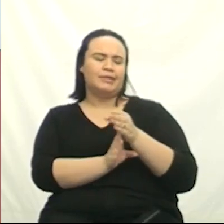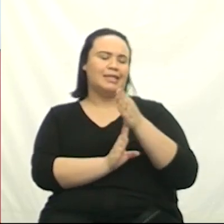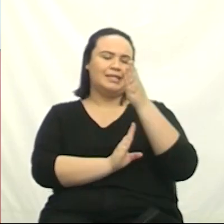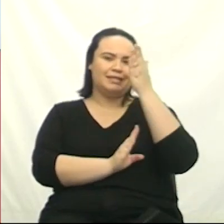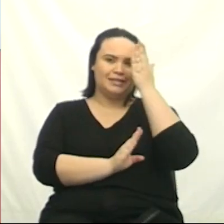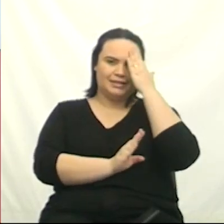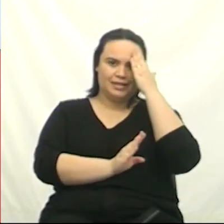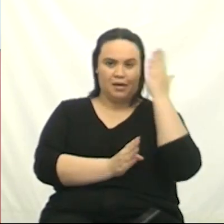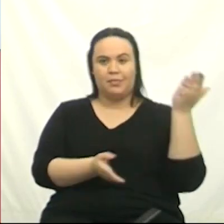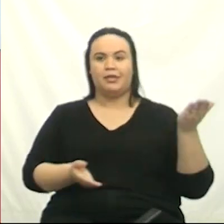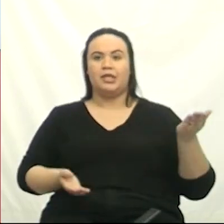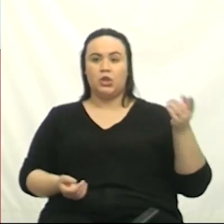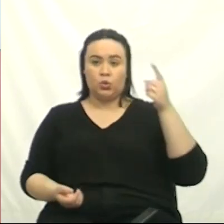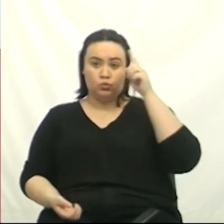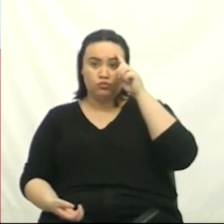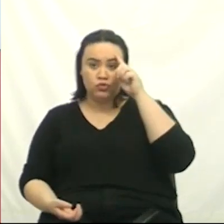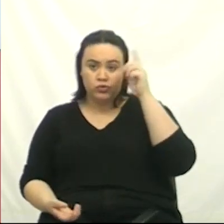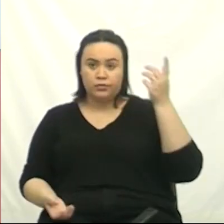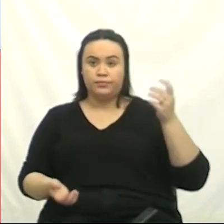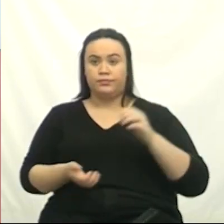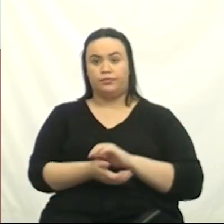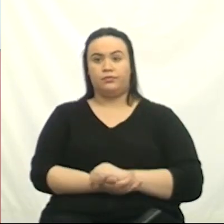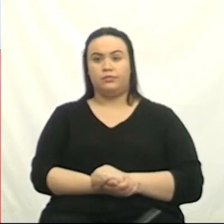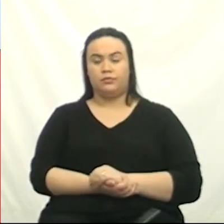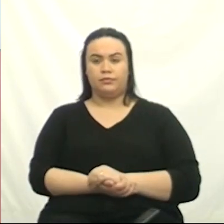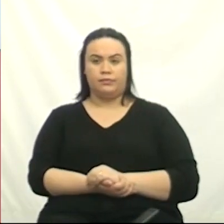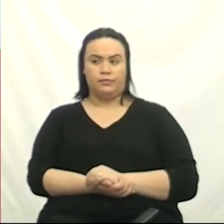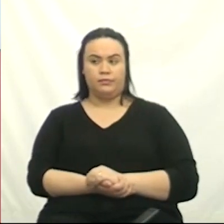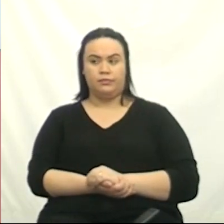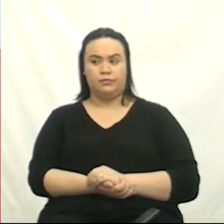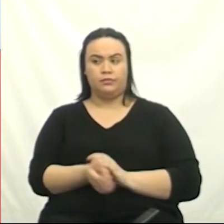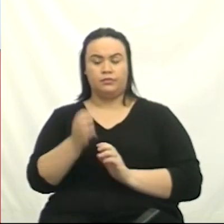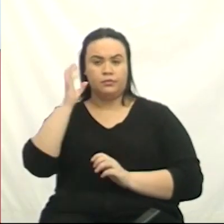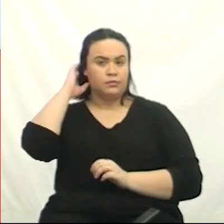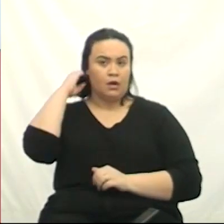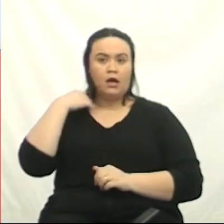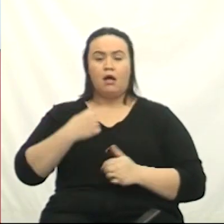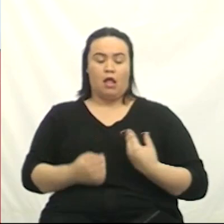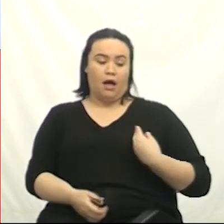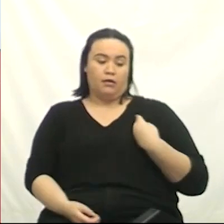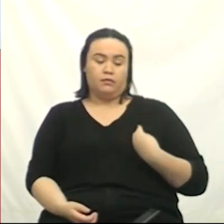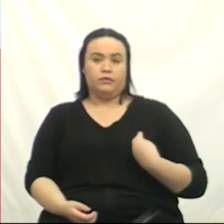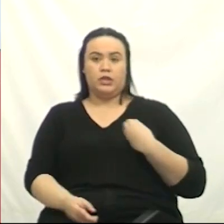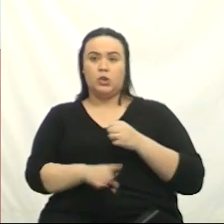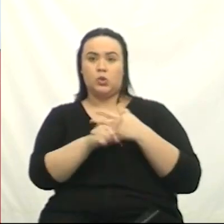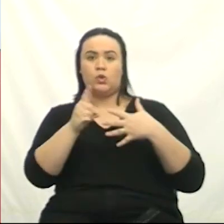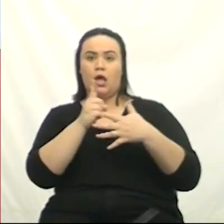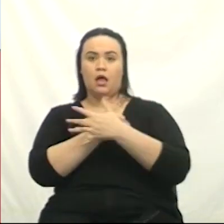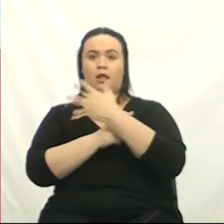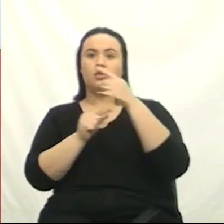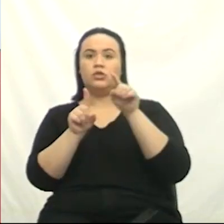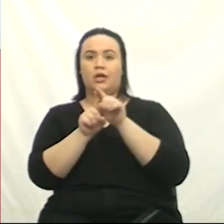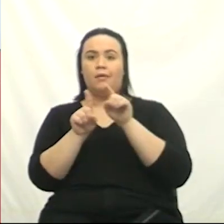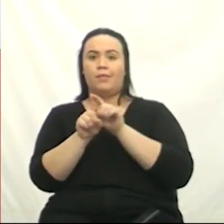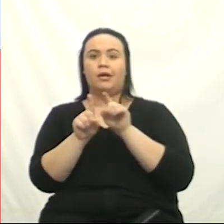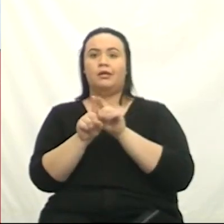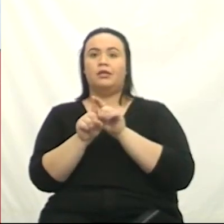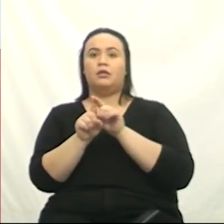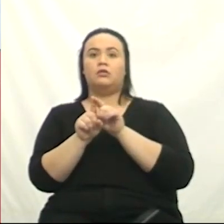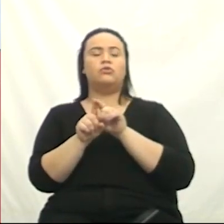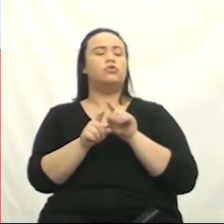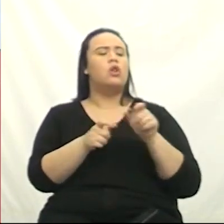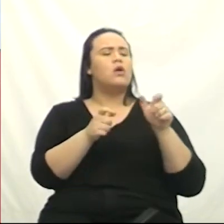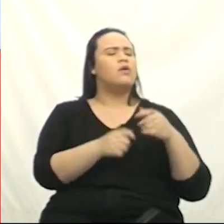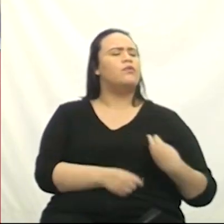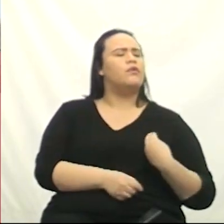enfrentamento também está no dia a dia porque está na dinâmica da vida em sociedade está na dinâmica da vida de onde ela